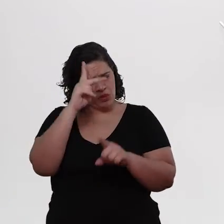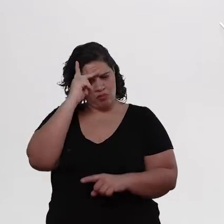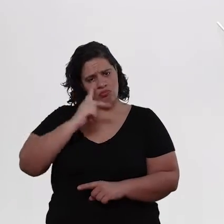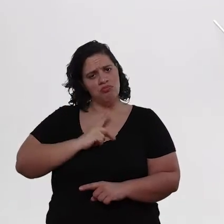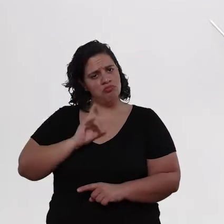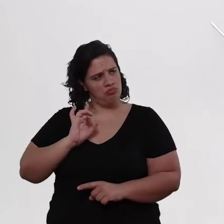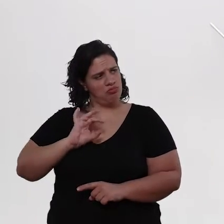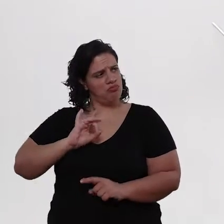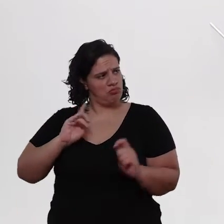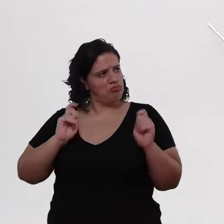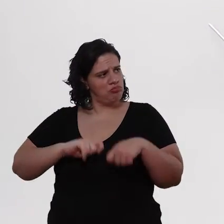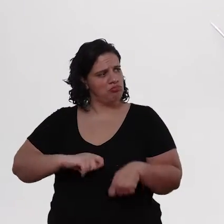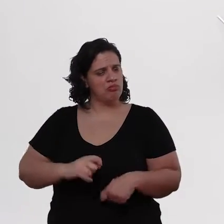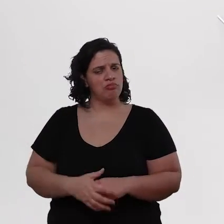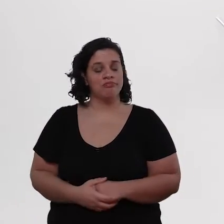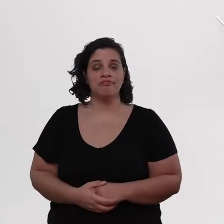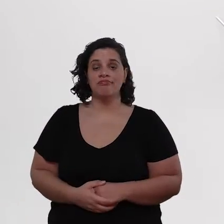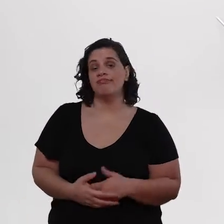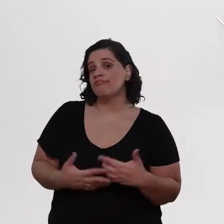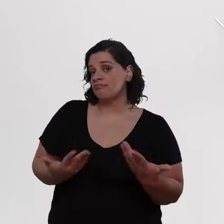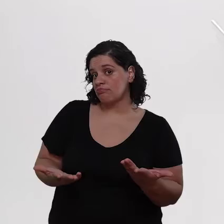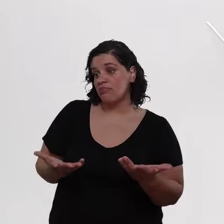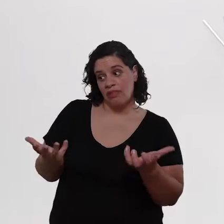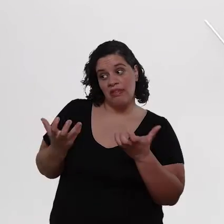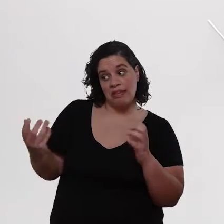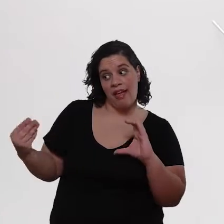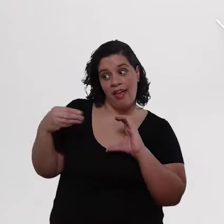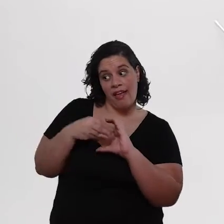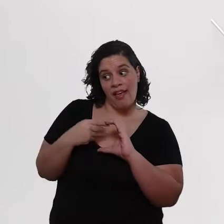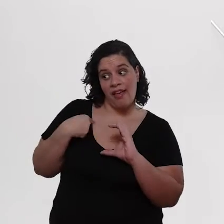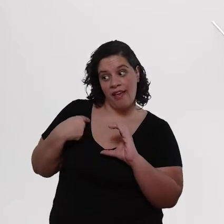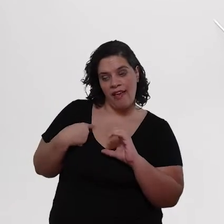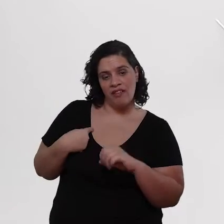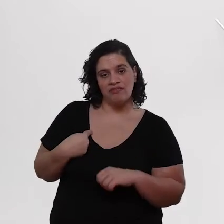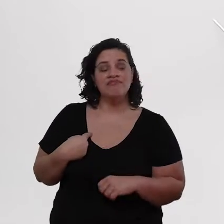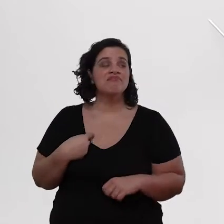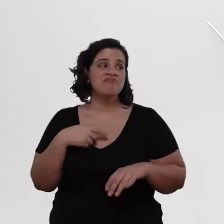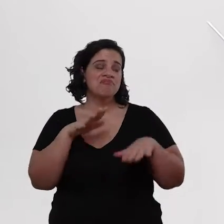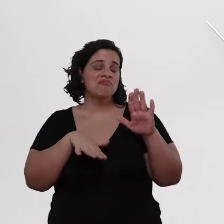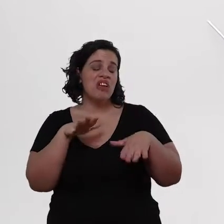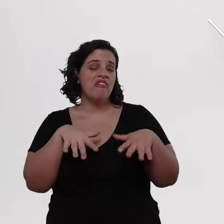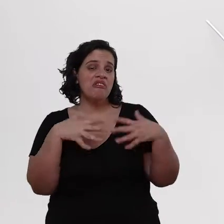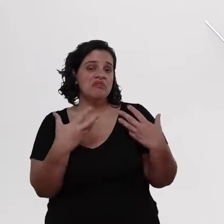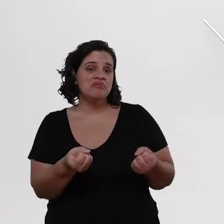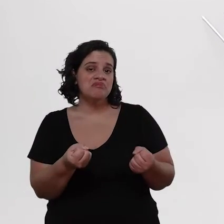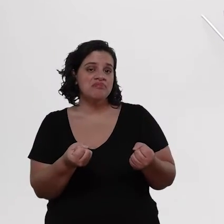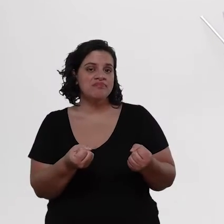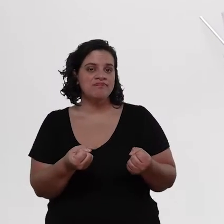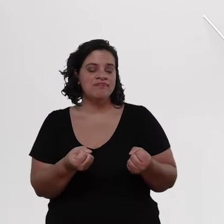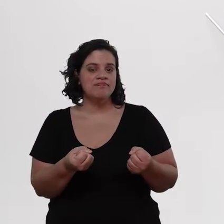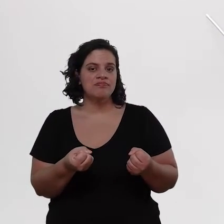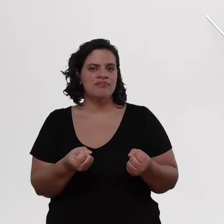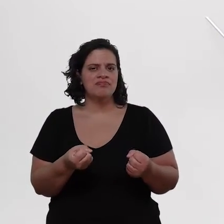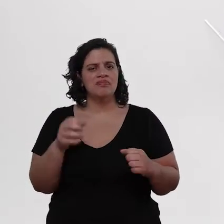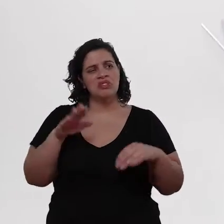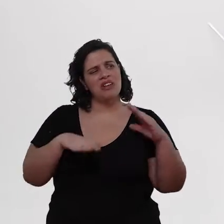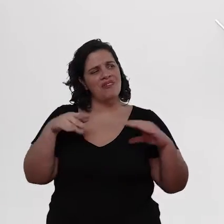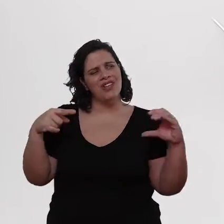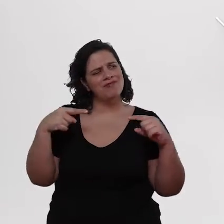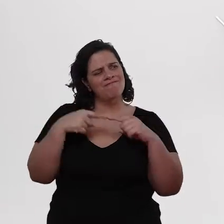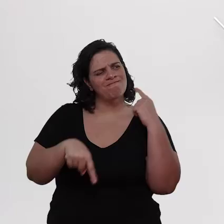ser de mim mesma. Bem, talvez não queira ser minha? Talvez eu queira. Talvez não